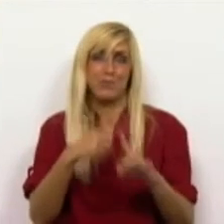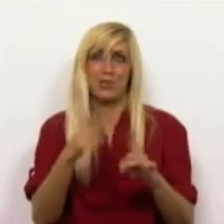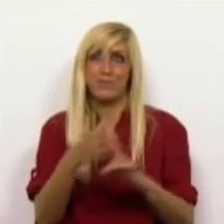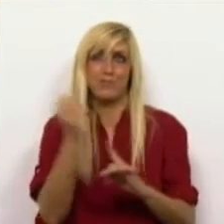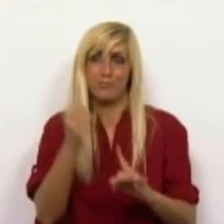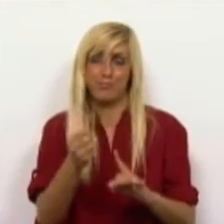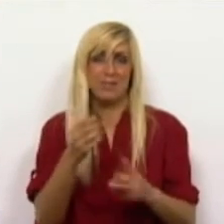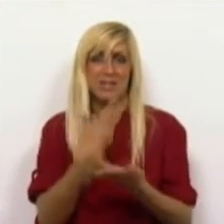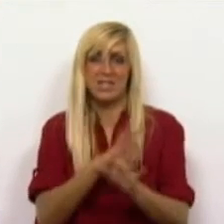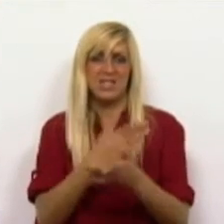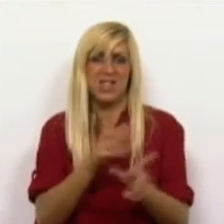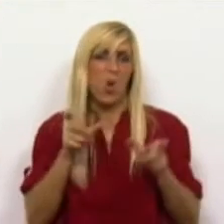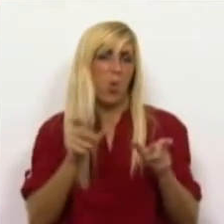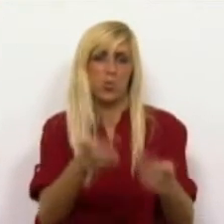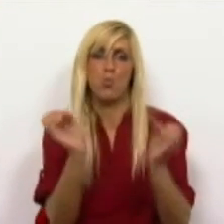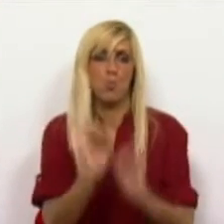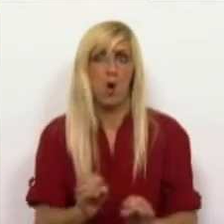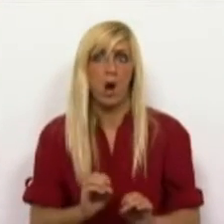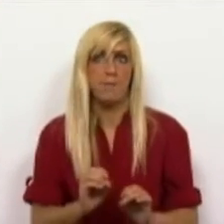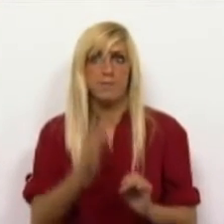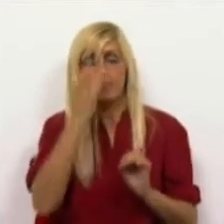incêndios incontroláveis e devastadores.